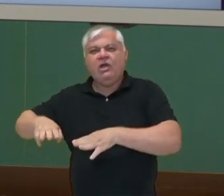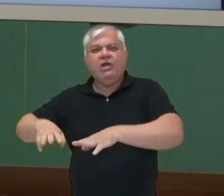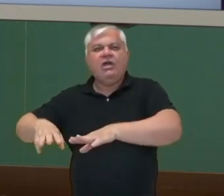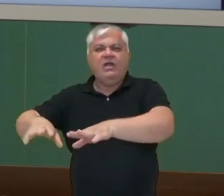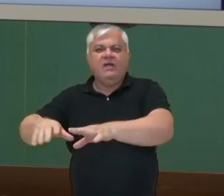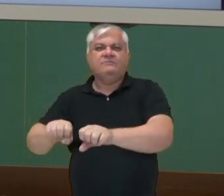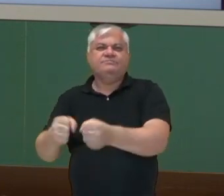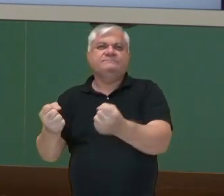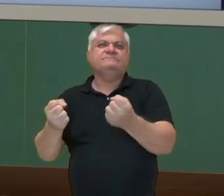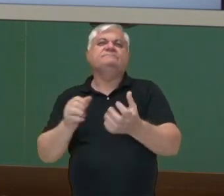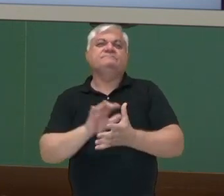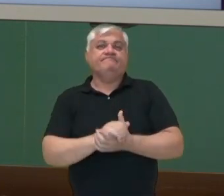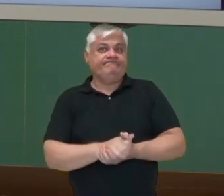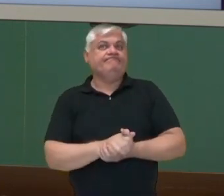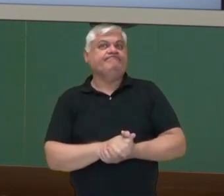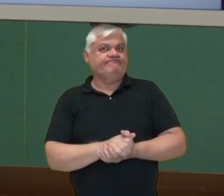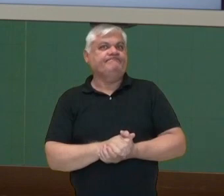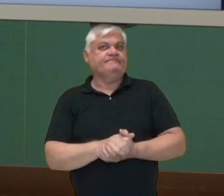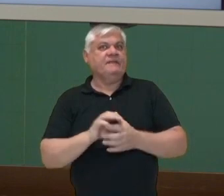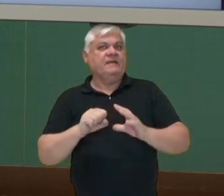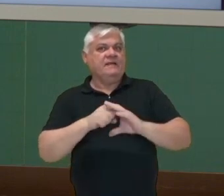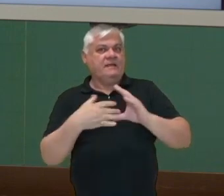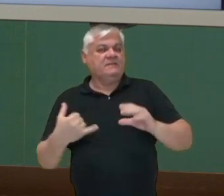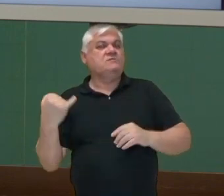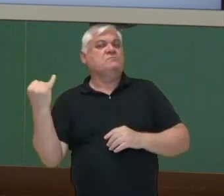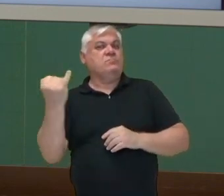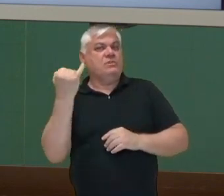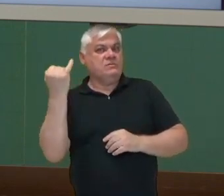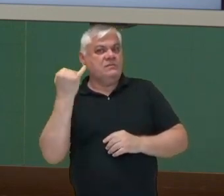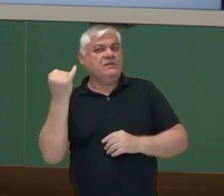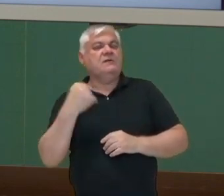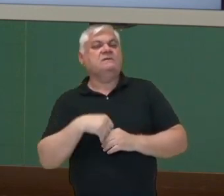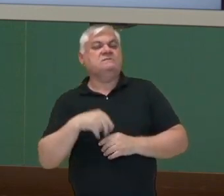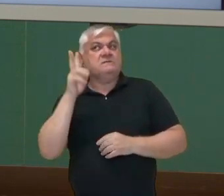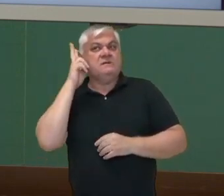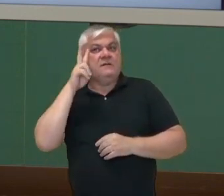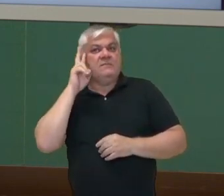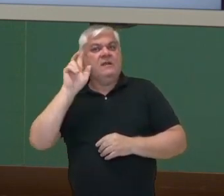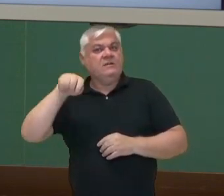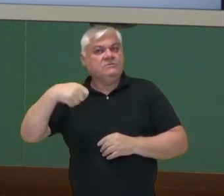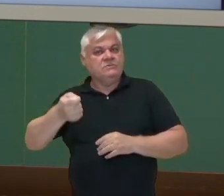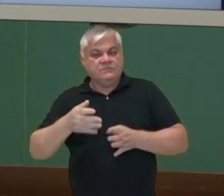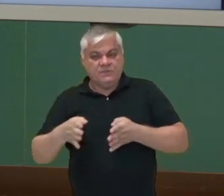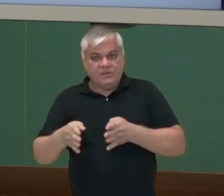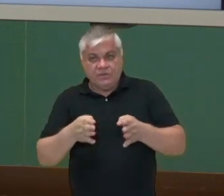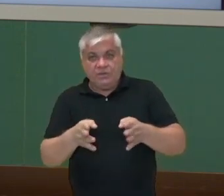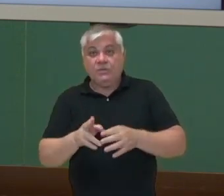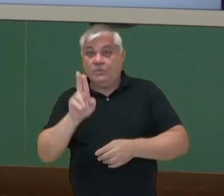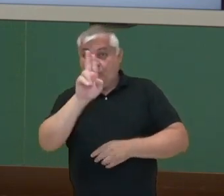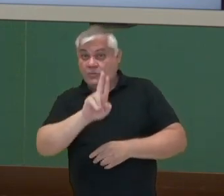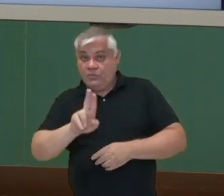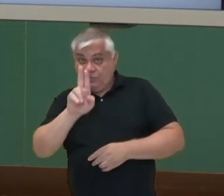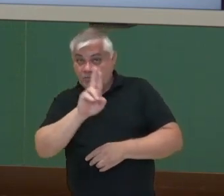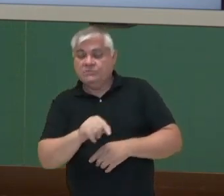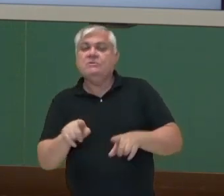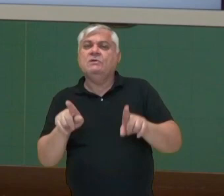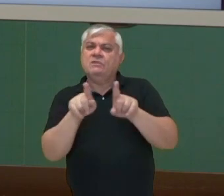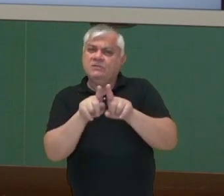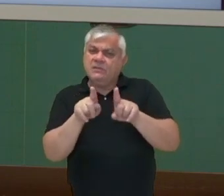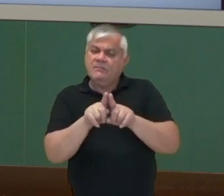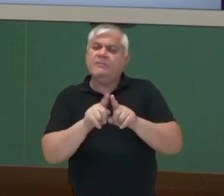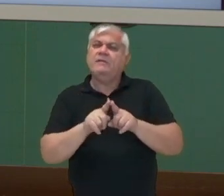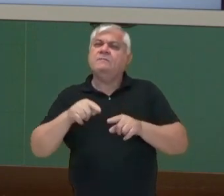Rio Doce, né? Então é uma característica importante da gente falar sobre os rios, não só da utilização, mas dessas